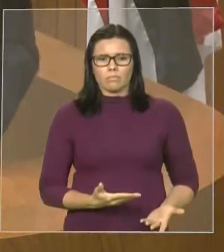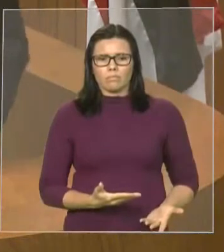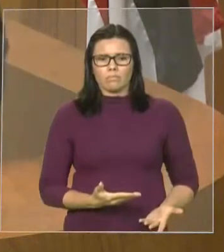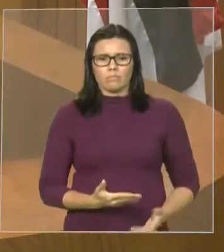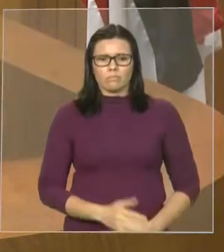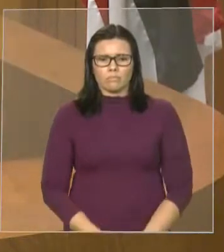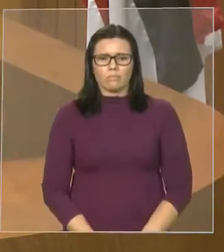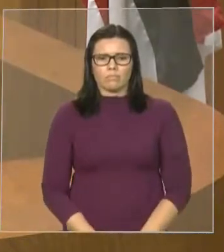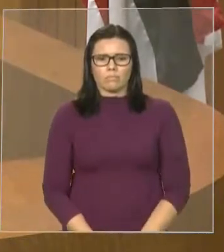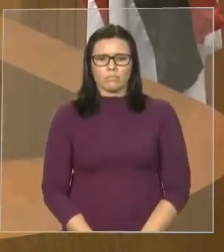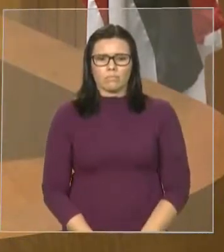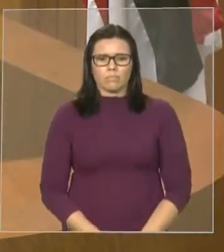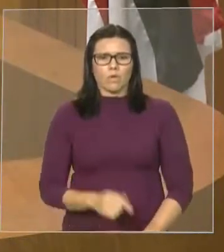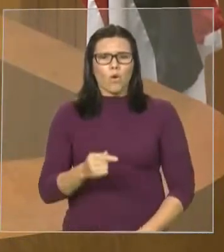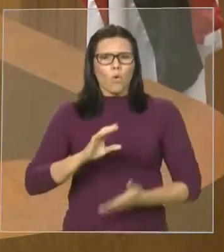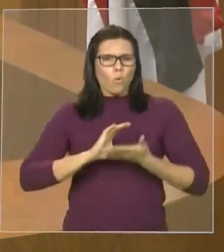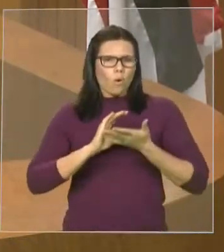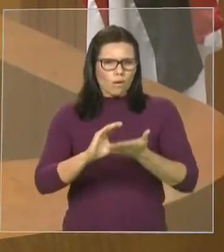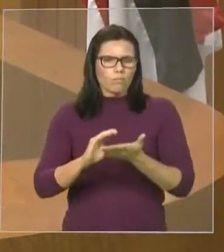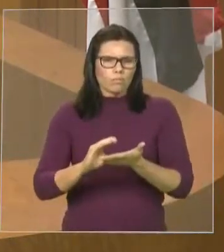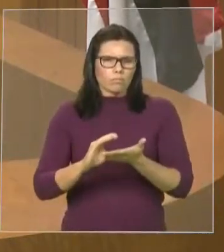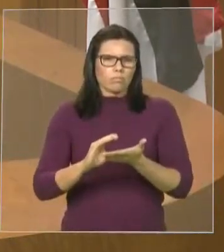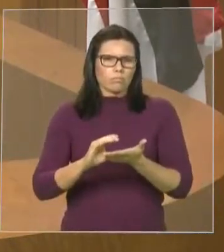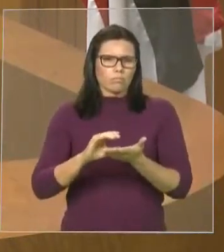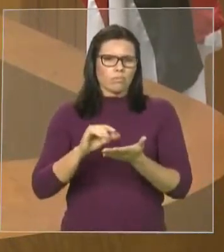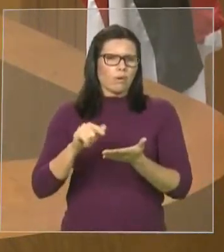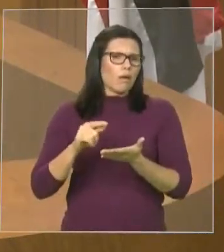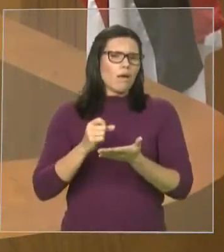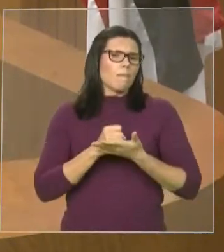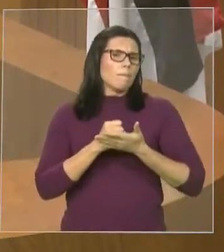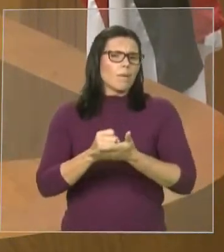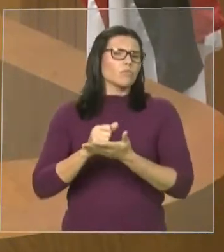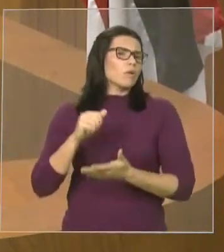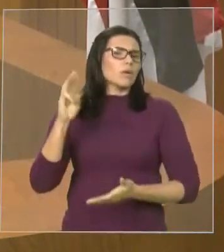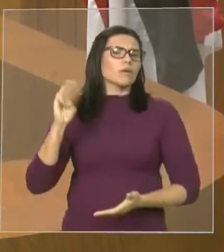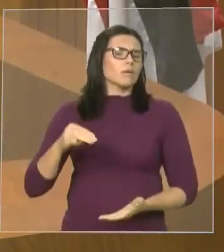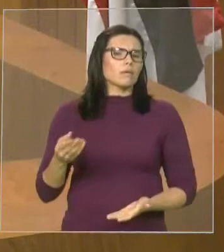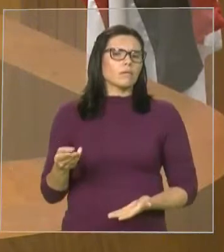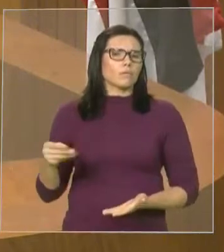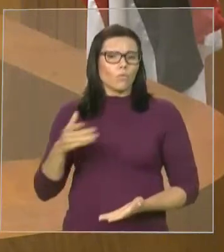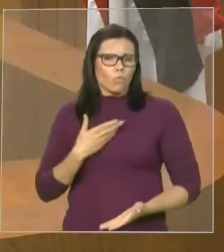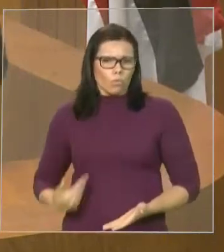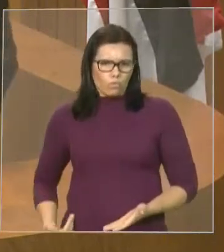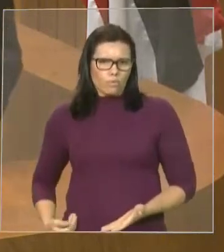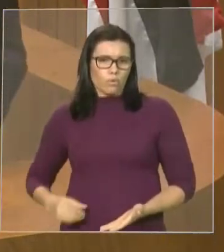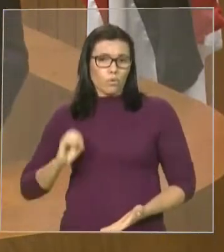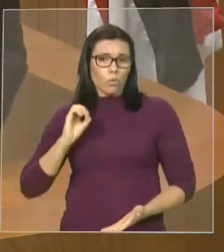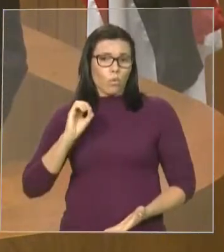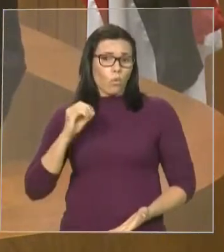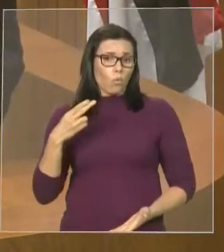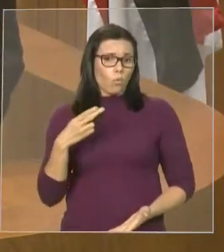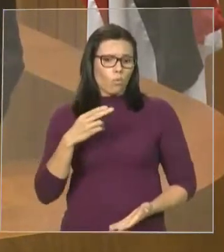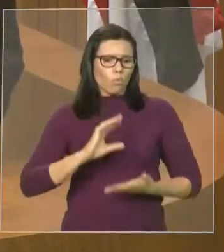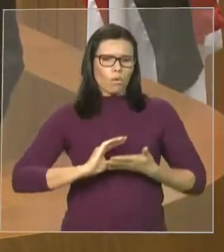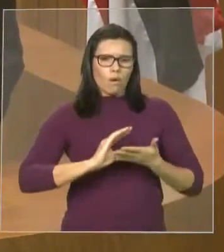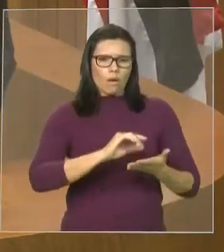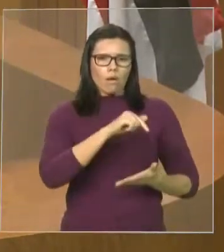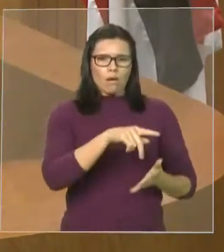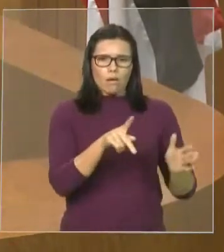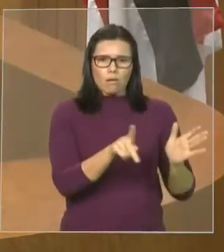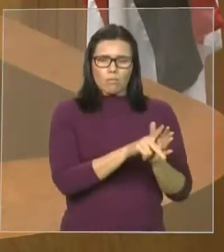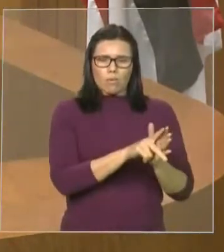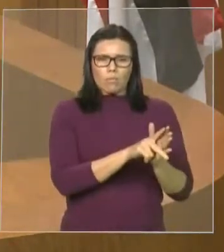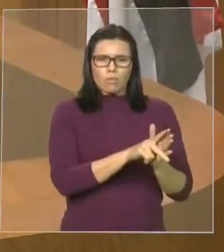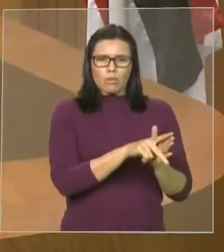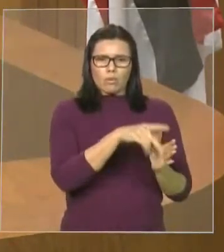O governador, ele é atendido pelo Hospital dos Servidores? É lá que ele vai quando tem algum tipo de situação? Porque ele